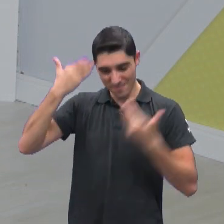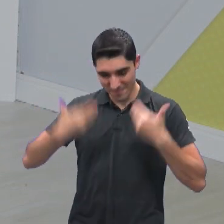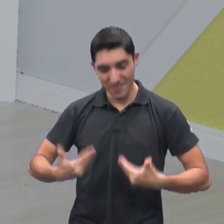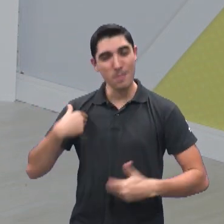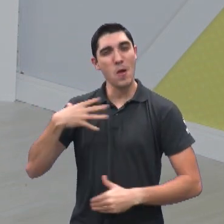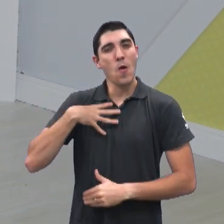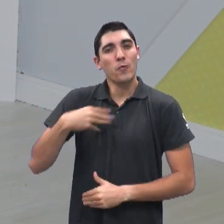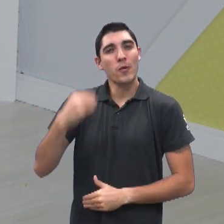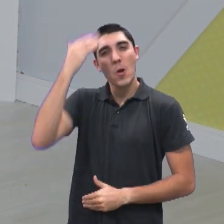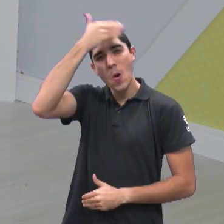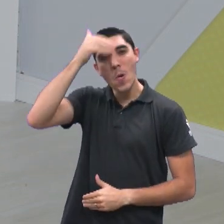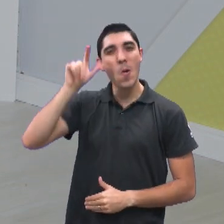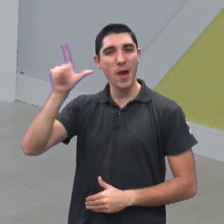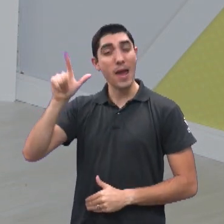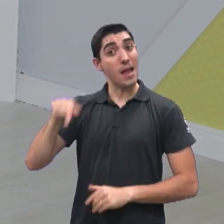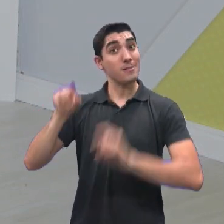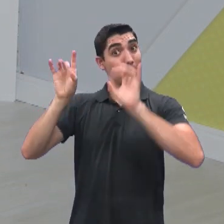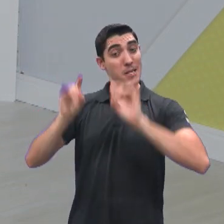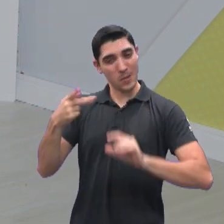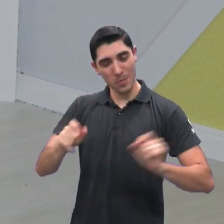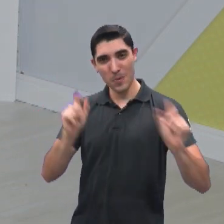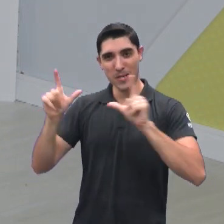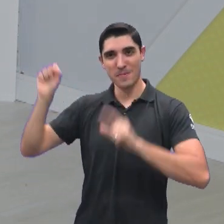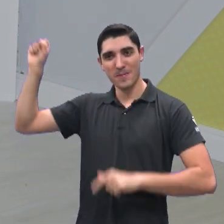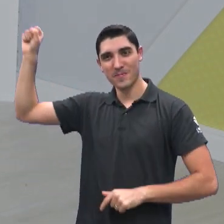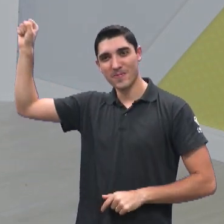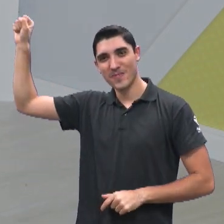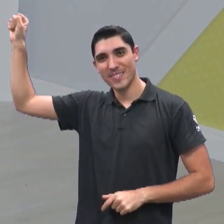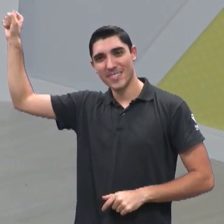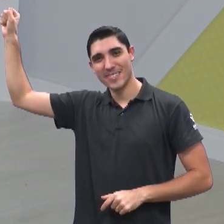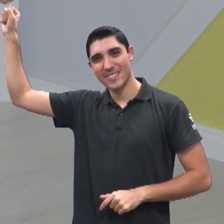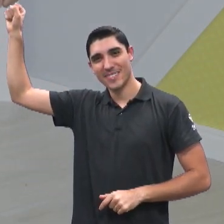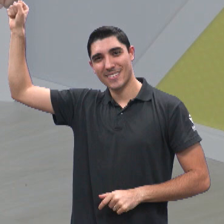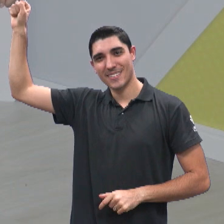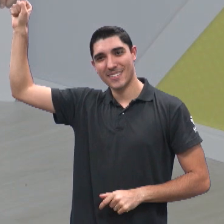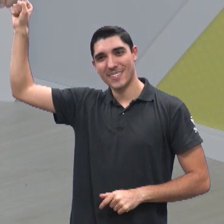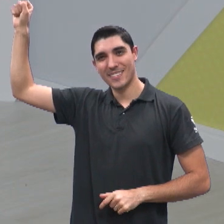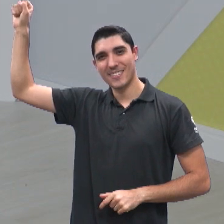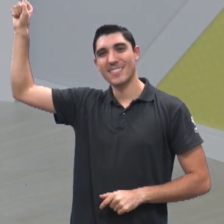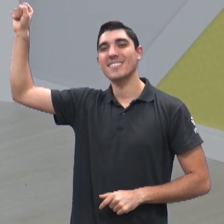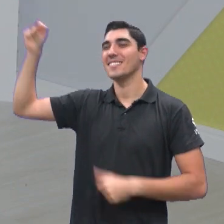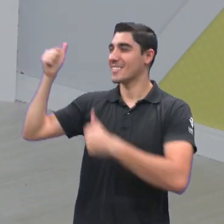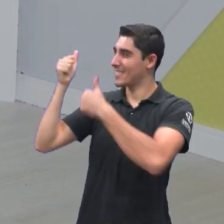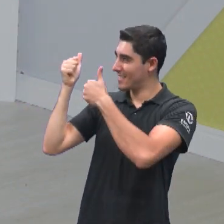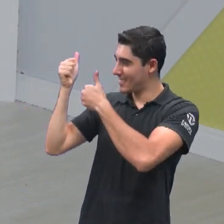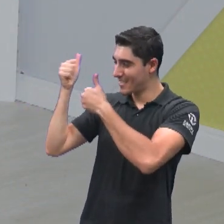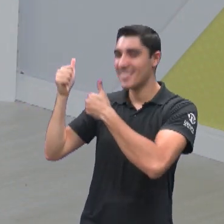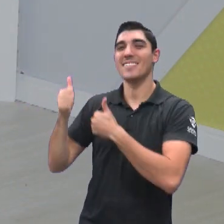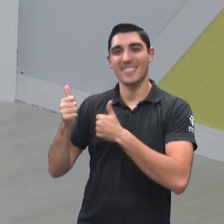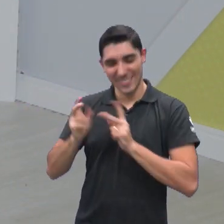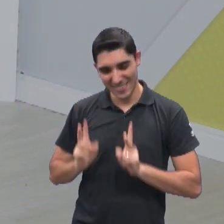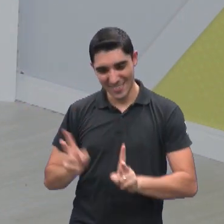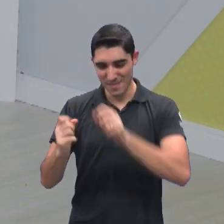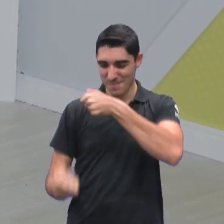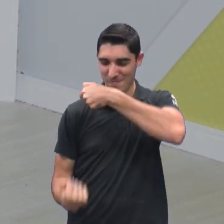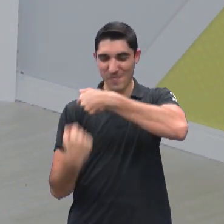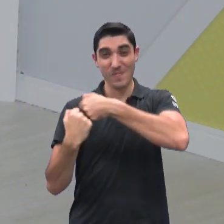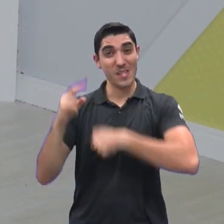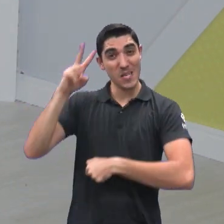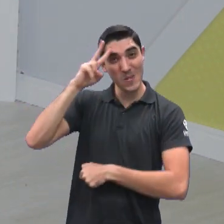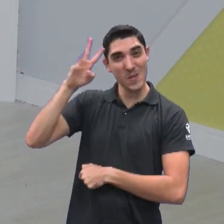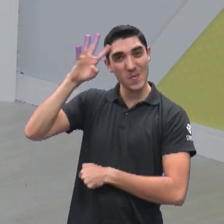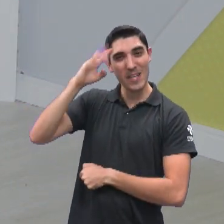Lorenzo. Lorenzo, que é o mascotinho do nosso Hora do Esporte. Luizão, seja sempre muito bem-vindo. Aê, o nosso soquinho maroto de toda segunda, quarta e